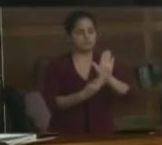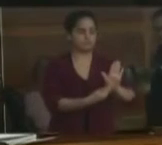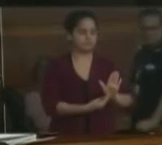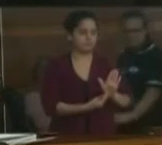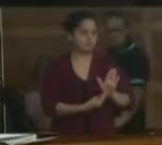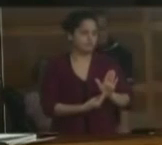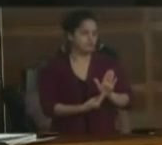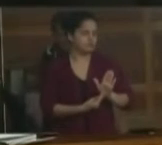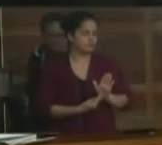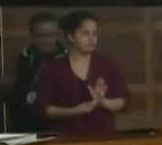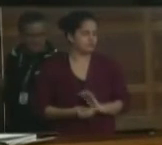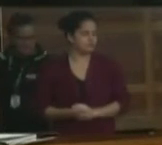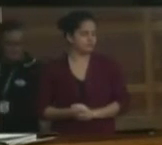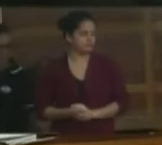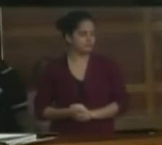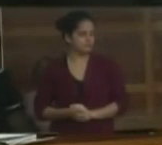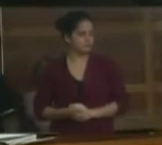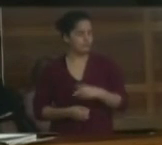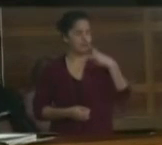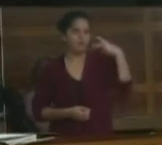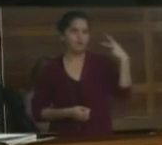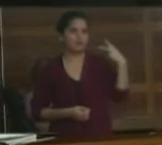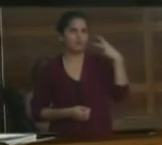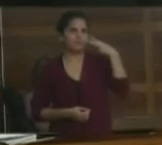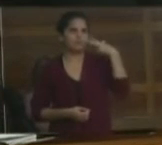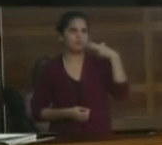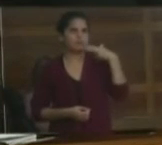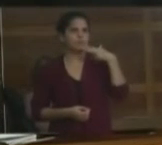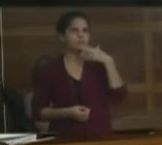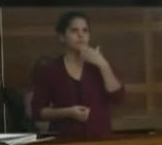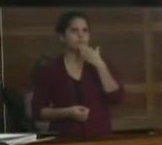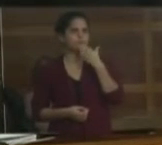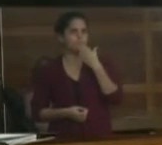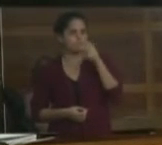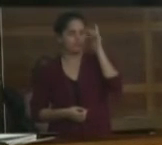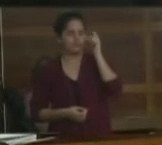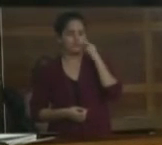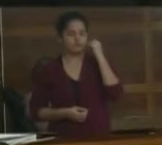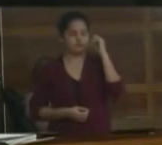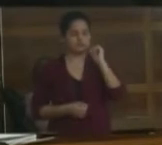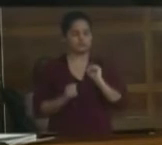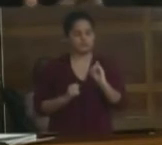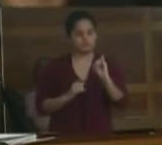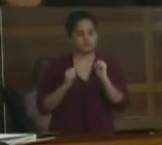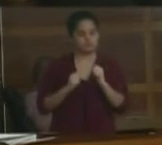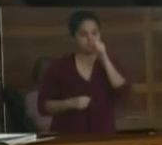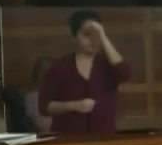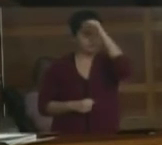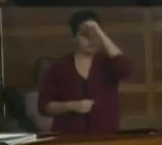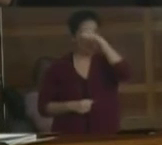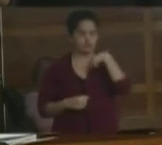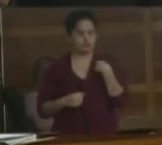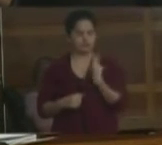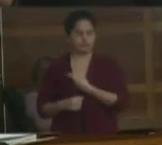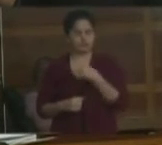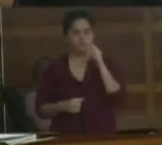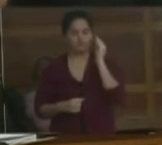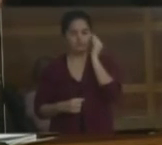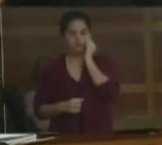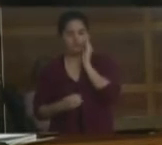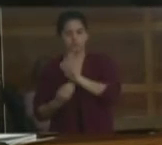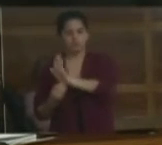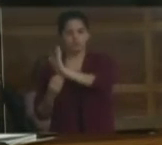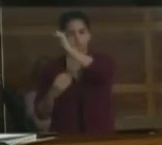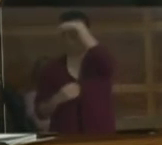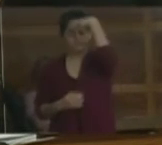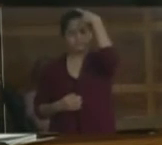e é o que normalmente quando nos pedem o estudo a gente tenta de uma chapa o governo olhar foi econômico tá dando